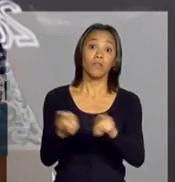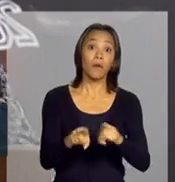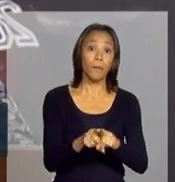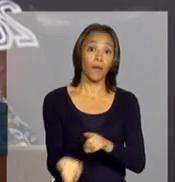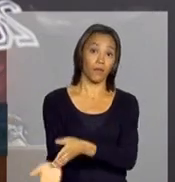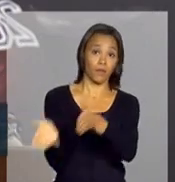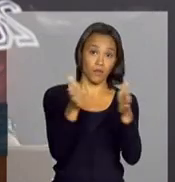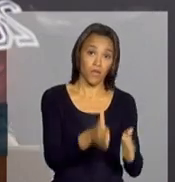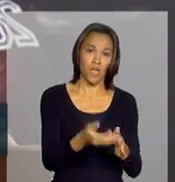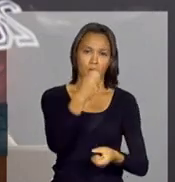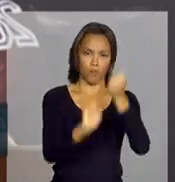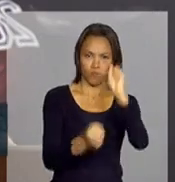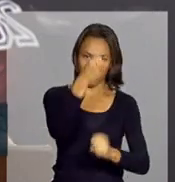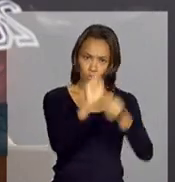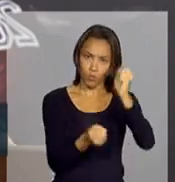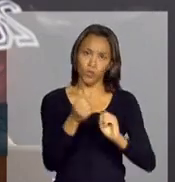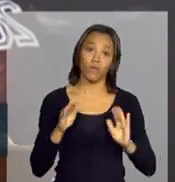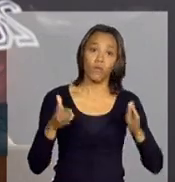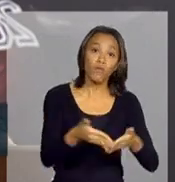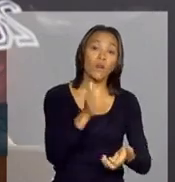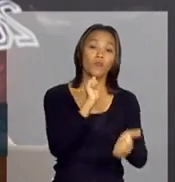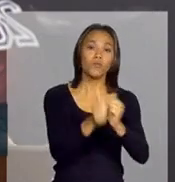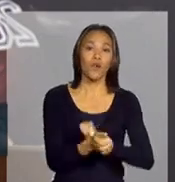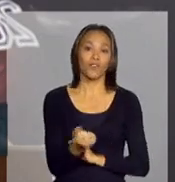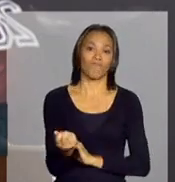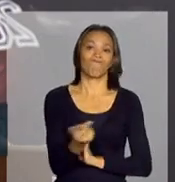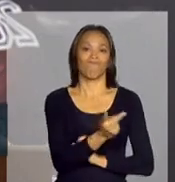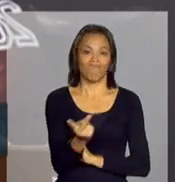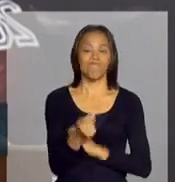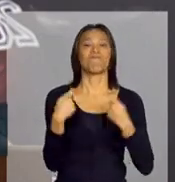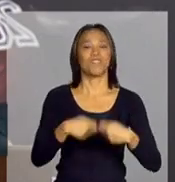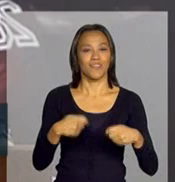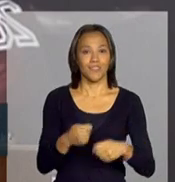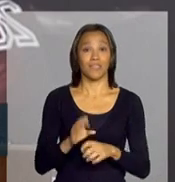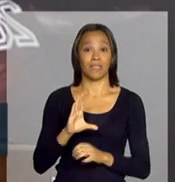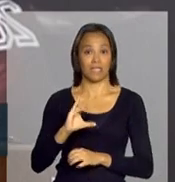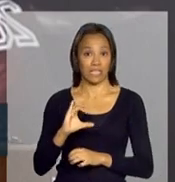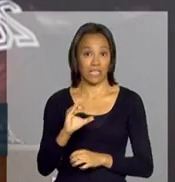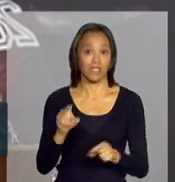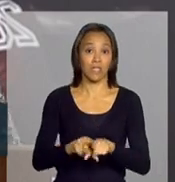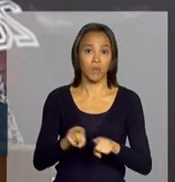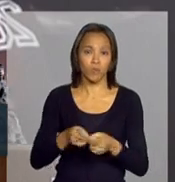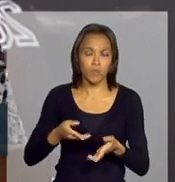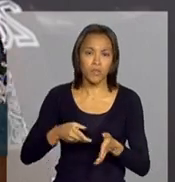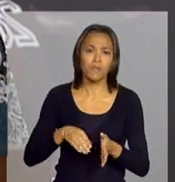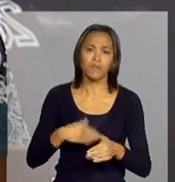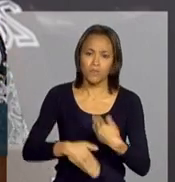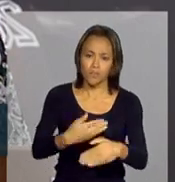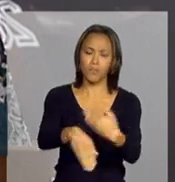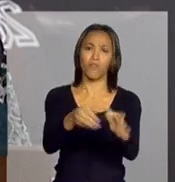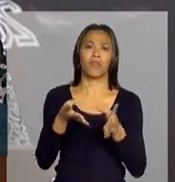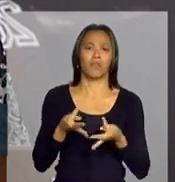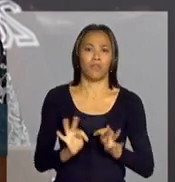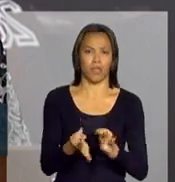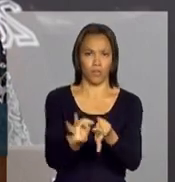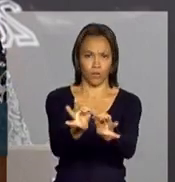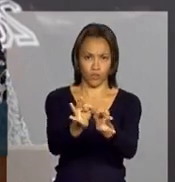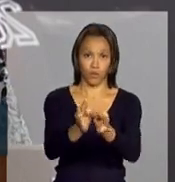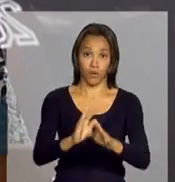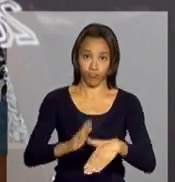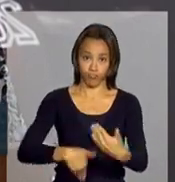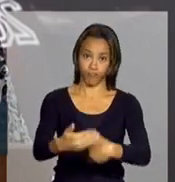indústria do esporte ela necessita da ciência e do envolvimento tecnológico para dar seus